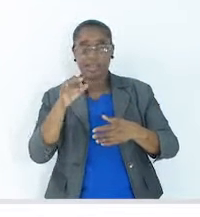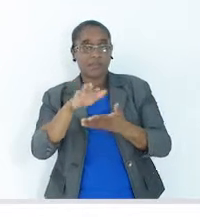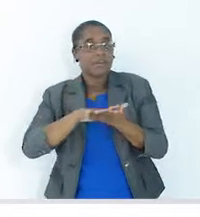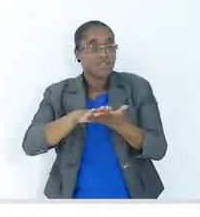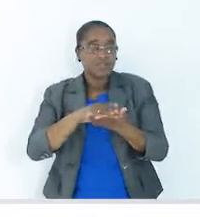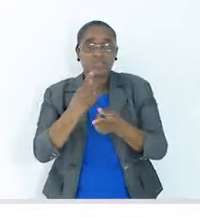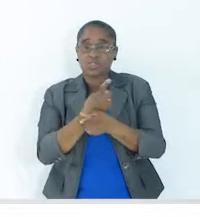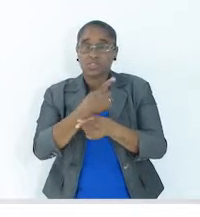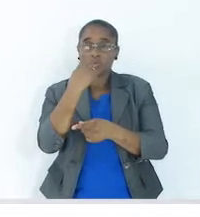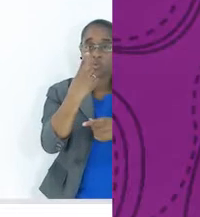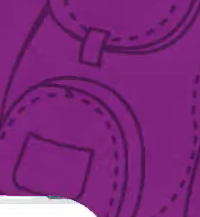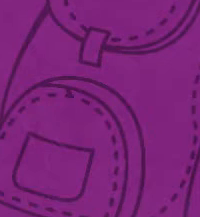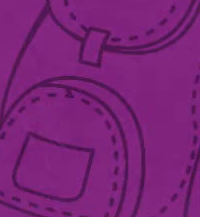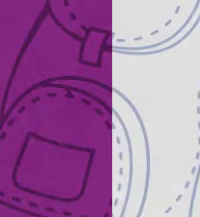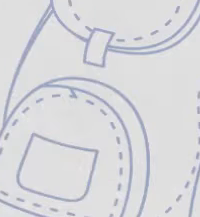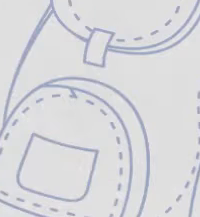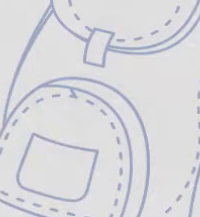um e de outro.